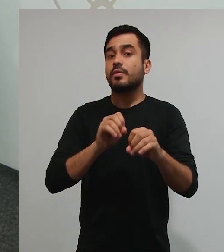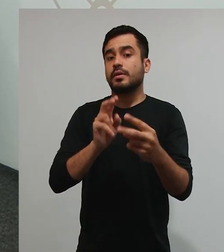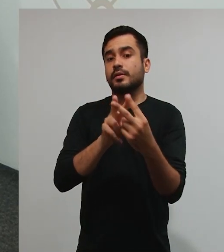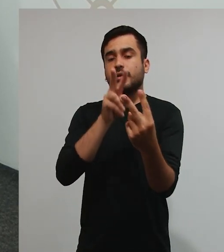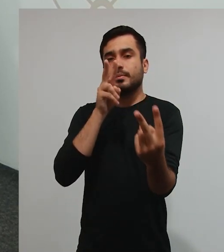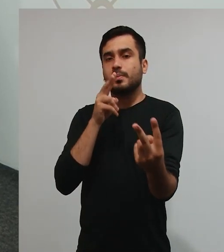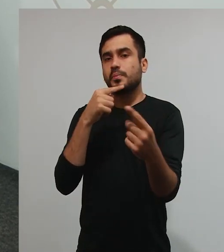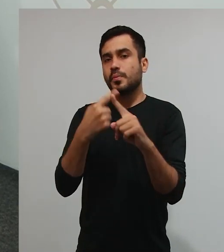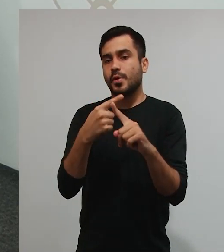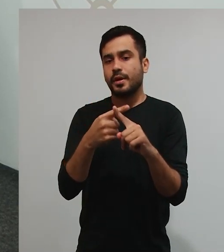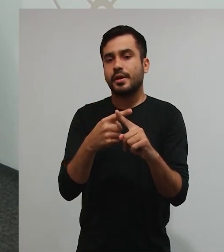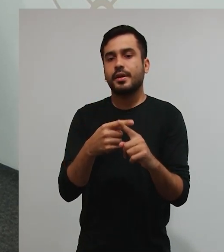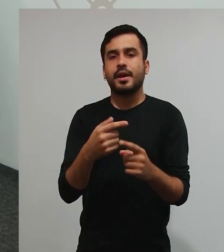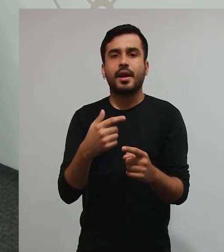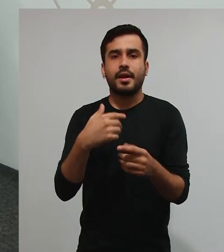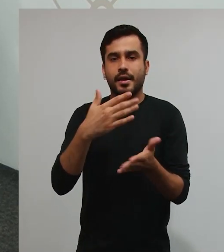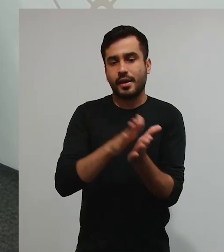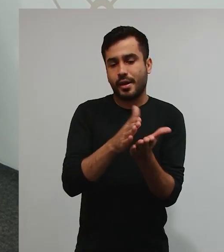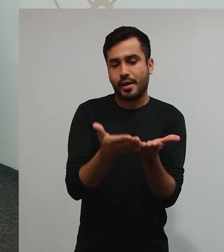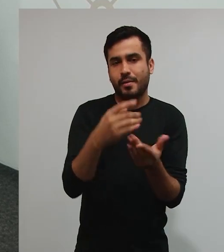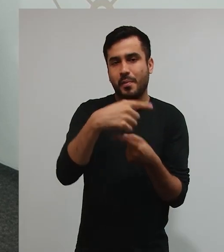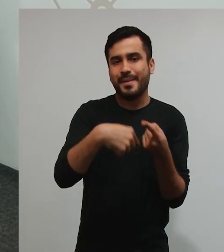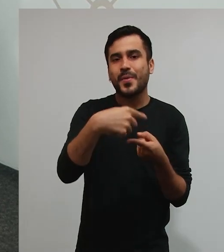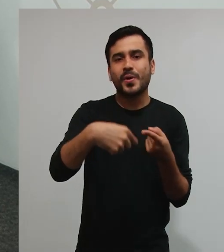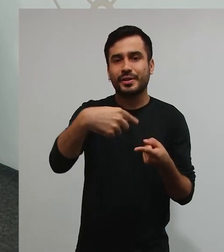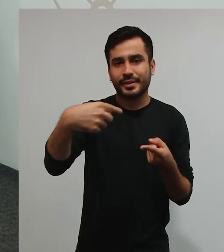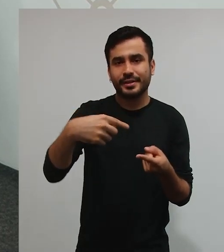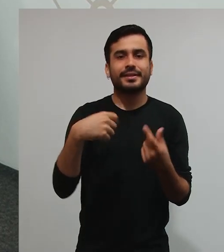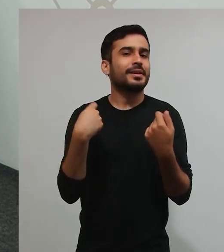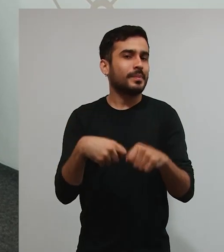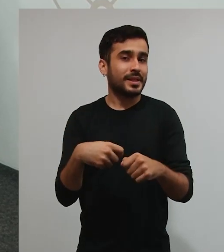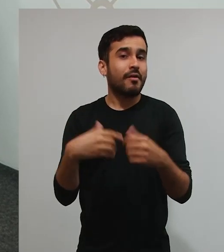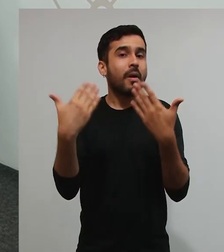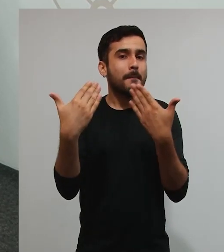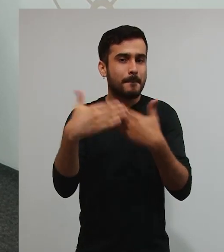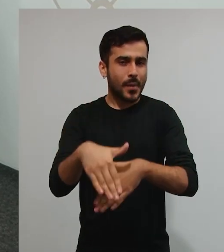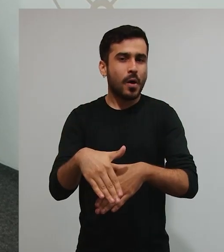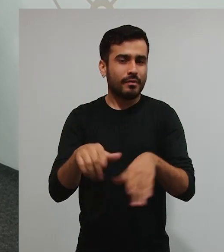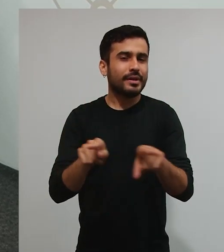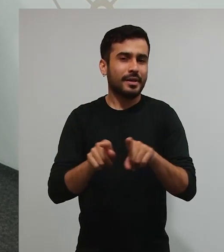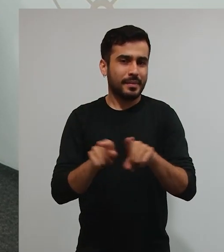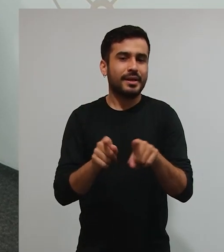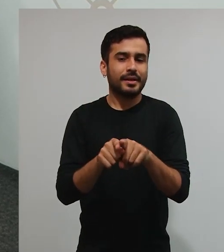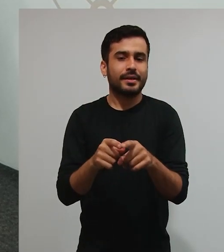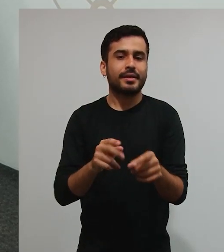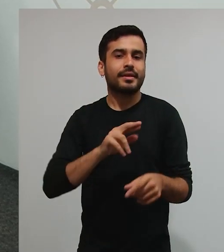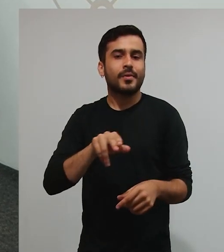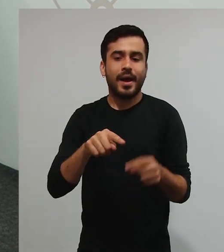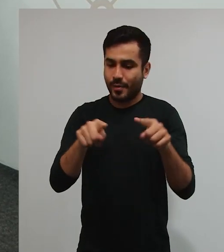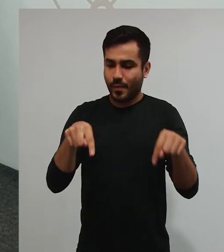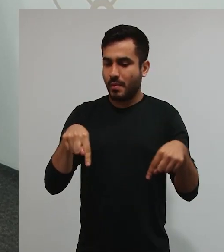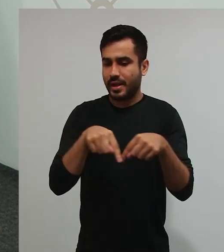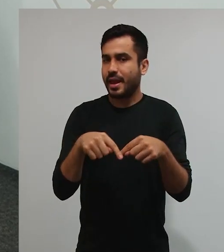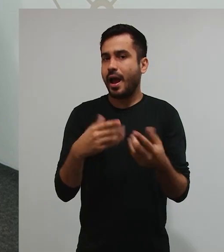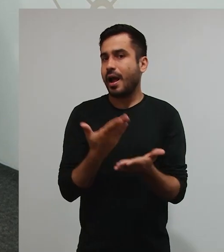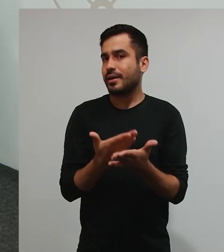tiveram oportunidade, se elas tivessem interesse, de fazer essa formação para poder lecionar, para poder alfabetizar. Foram